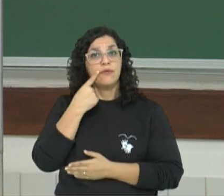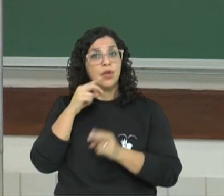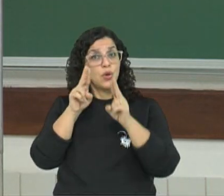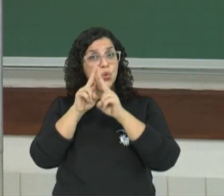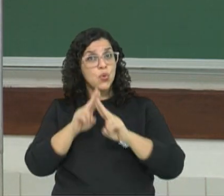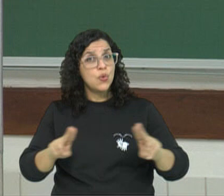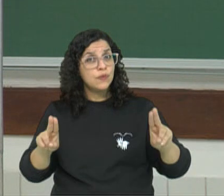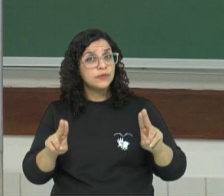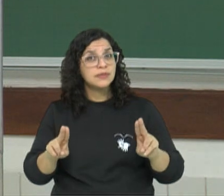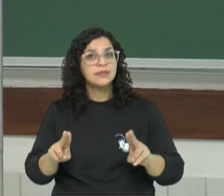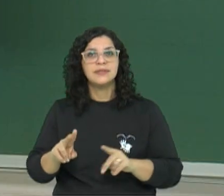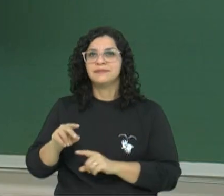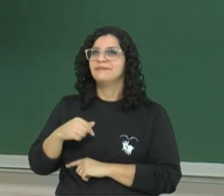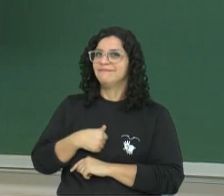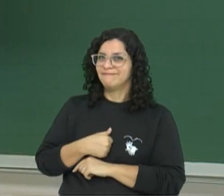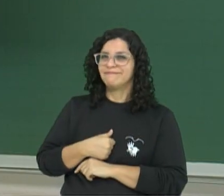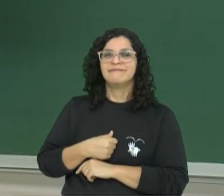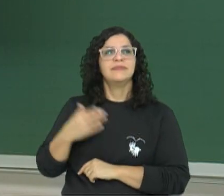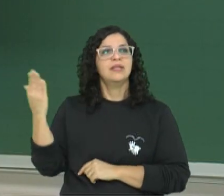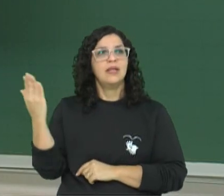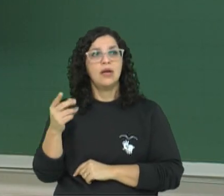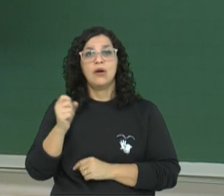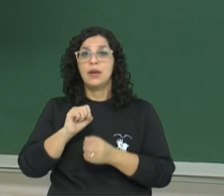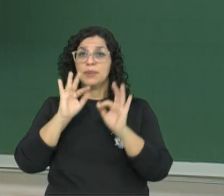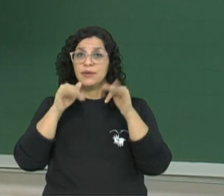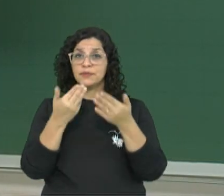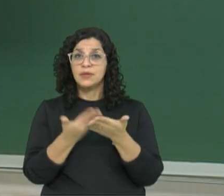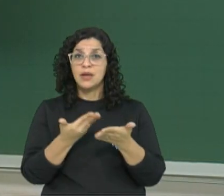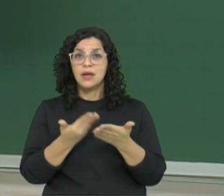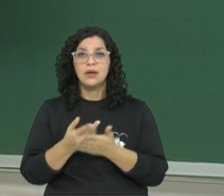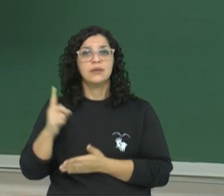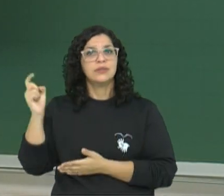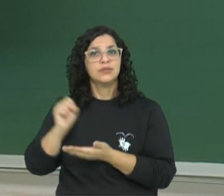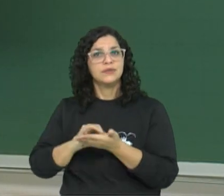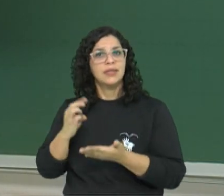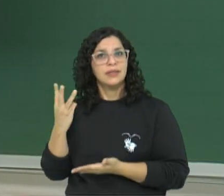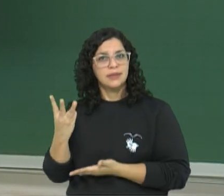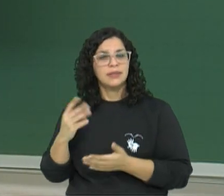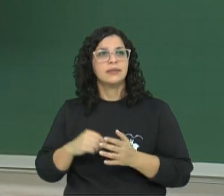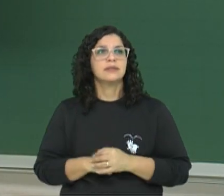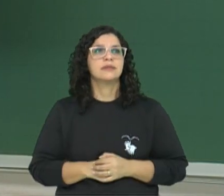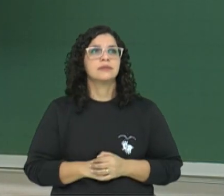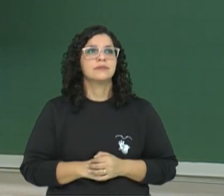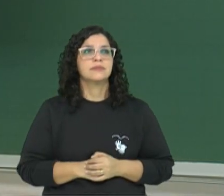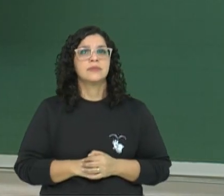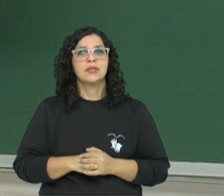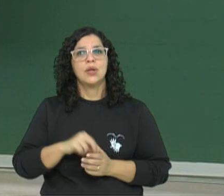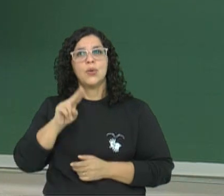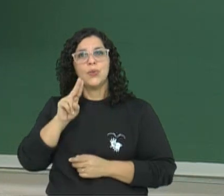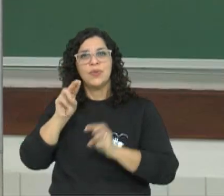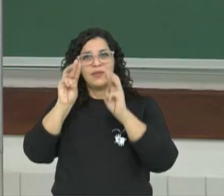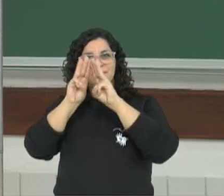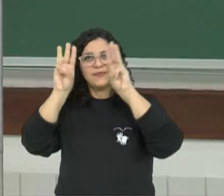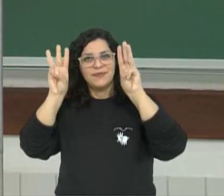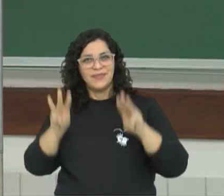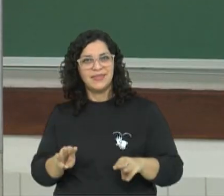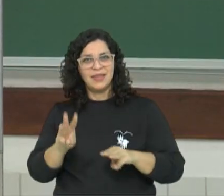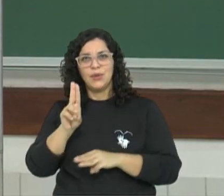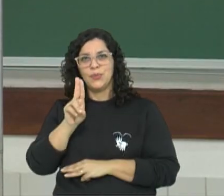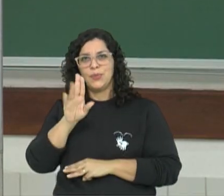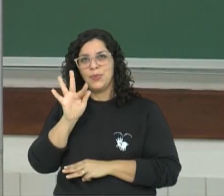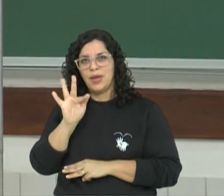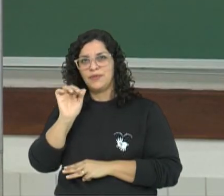UFSC Federal, hein? Coisa linda. E agora, para a gente finalizando a nossa aula, eu vou fazer essa questão da UFPR, certo? Que eu falo